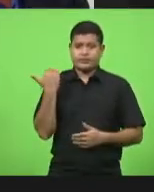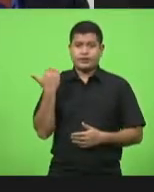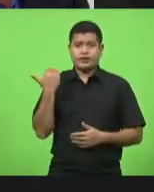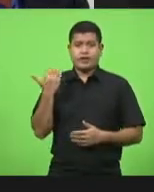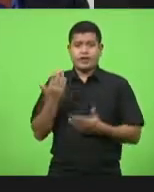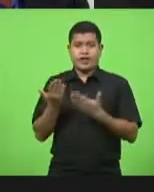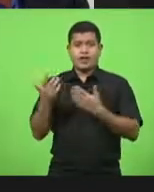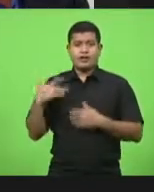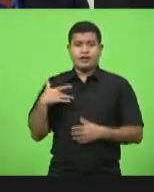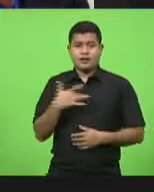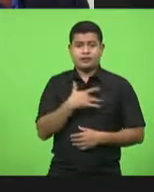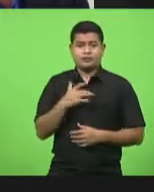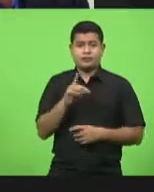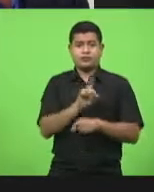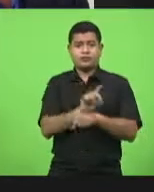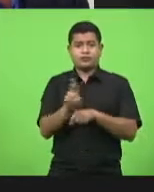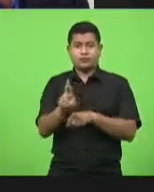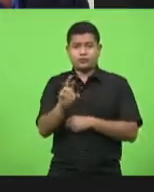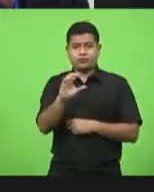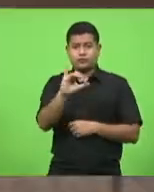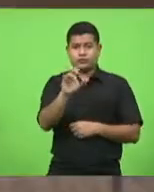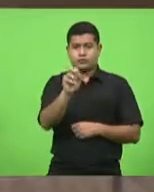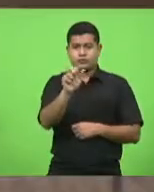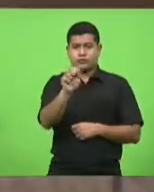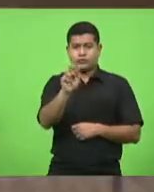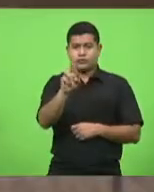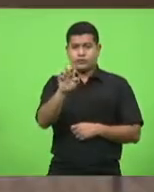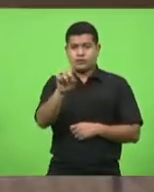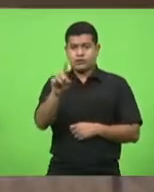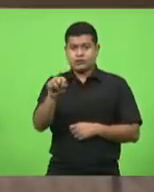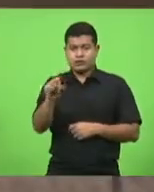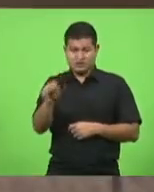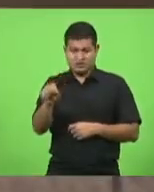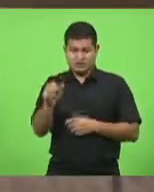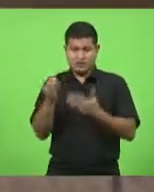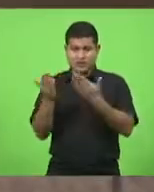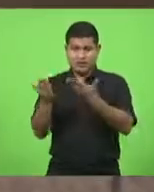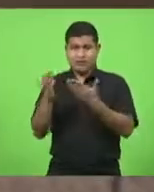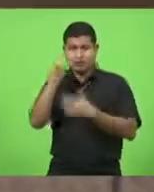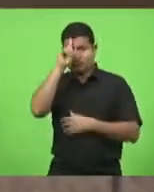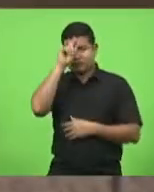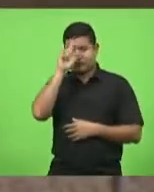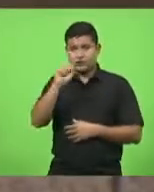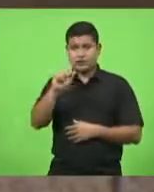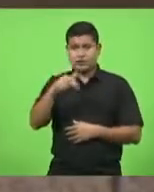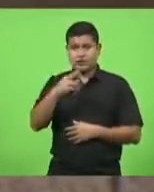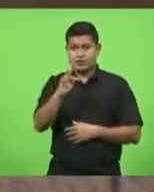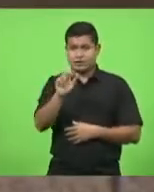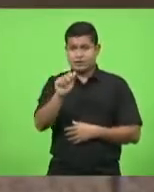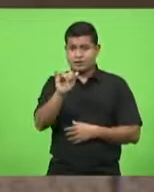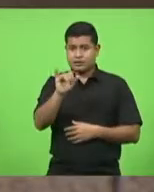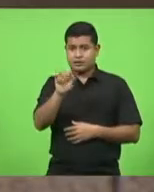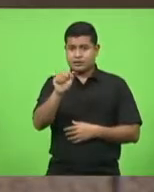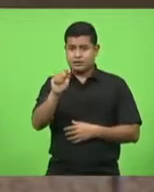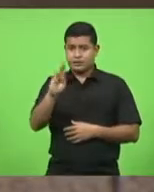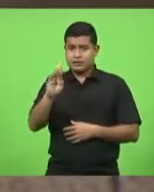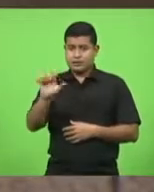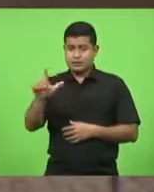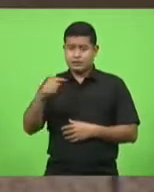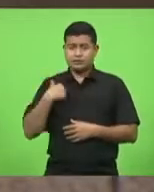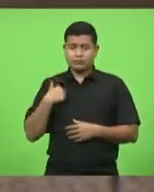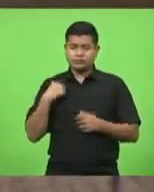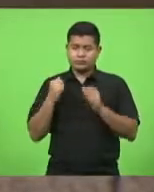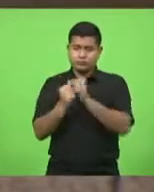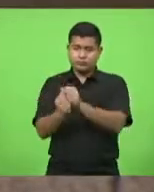Blumenau, doutor Juarez, Hospital Santa Isabel, queremos nos juntar ao doutor Vicente, prestando a nossa justa homenagem a esse que